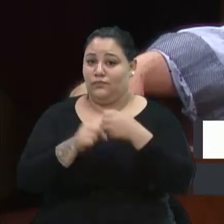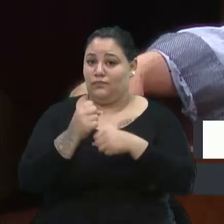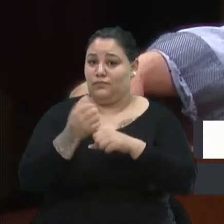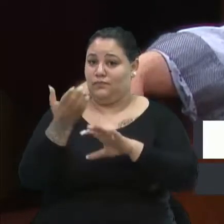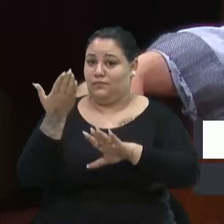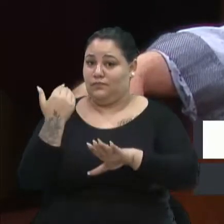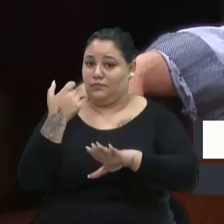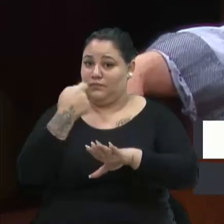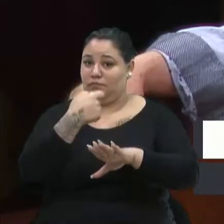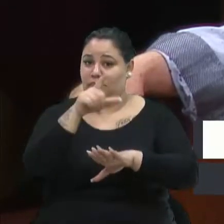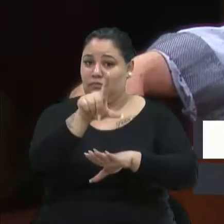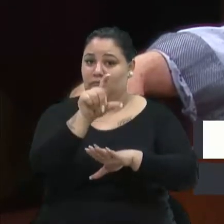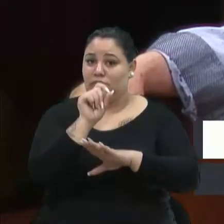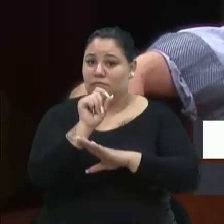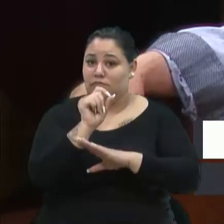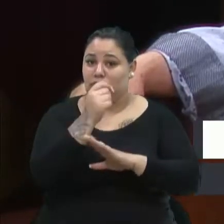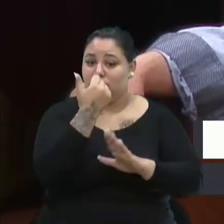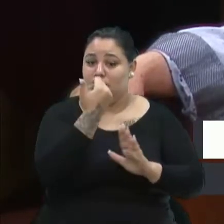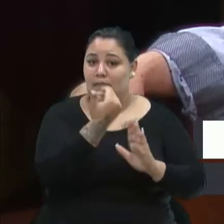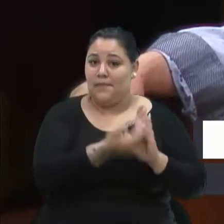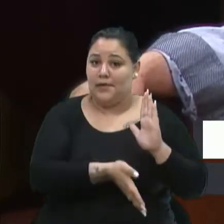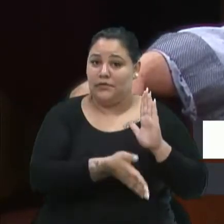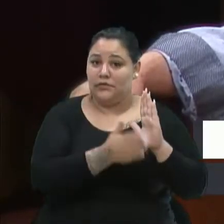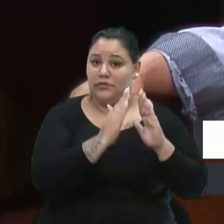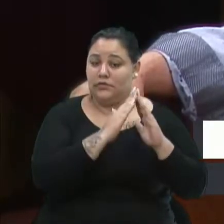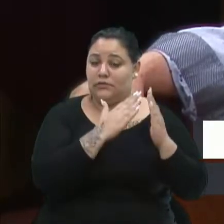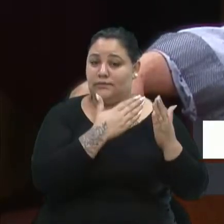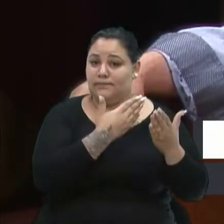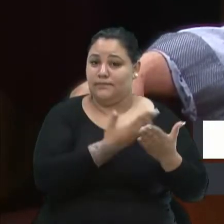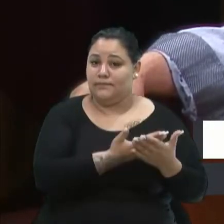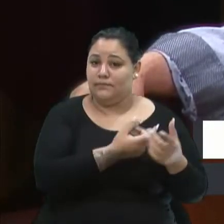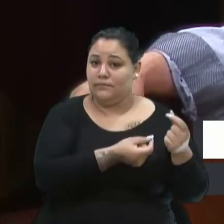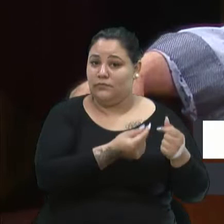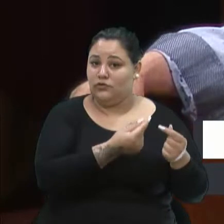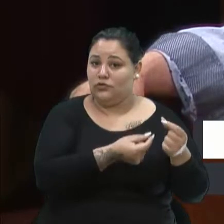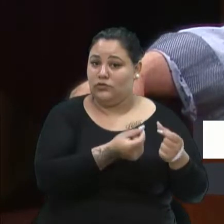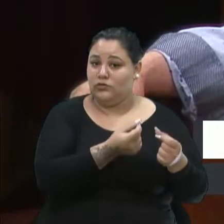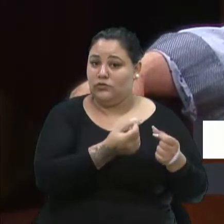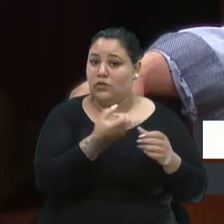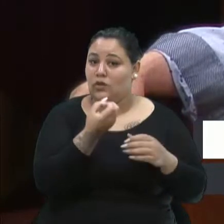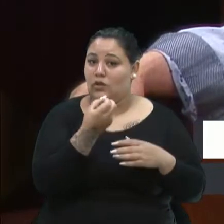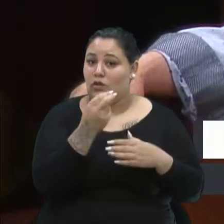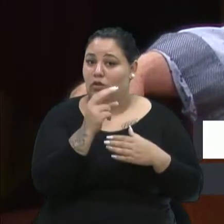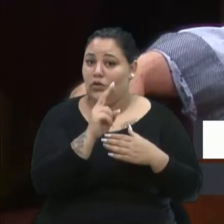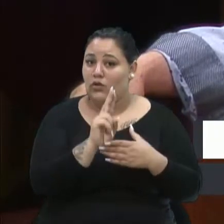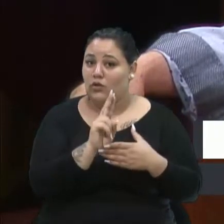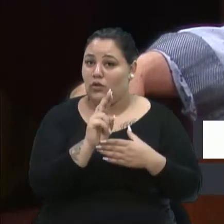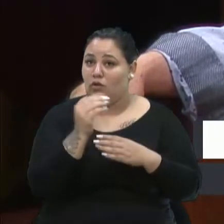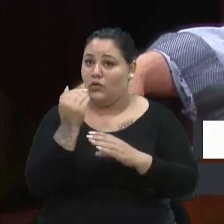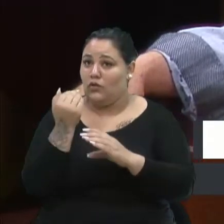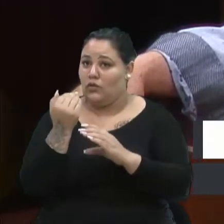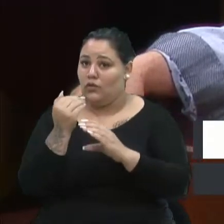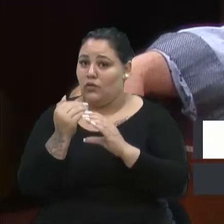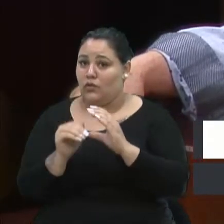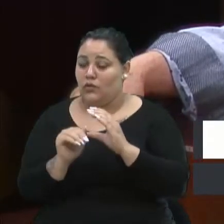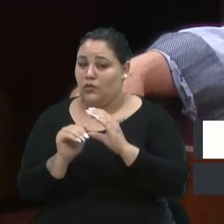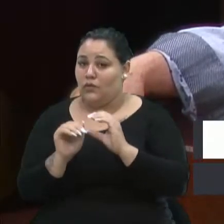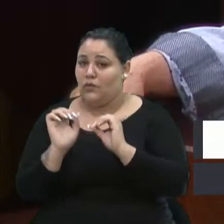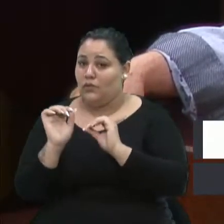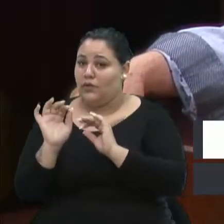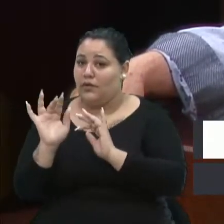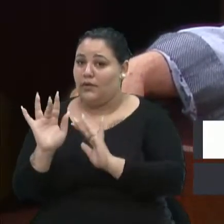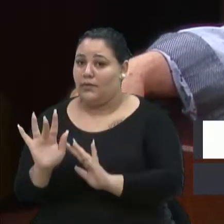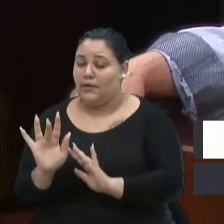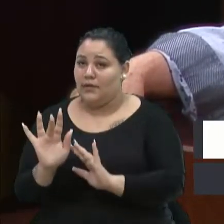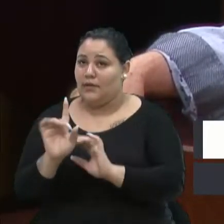escolher perder o financiamento ou destiná-lo para uma demanda também